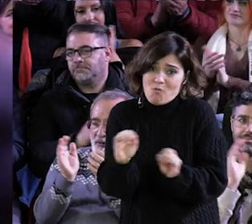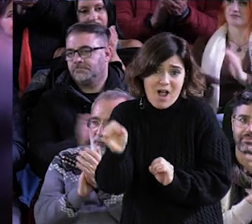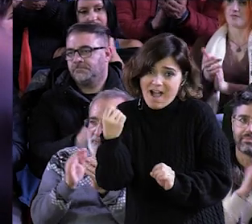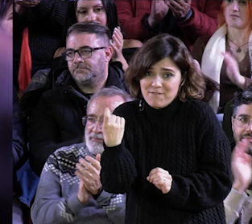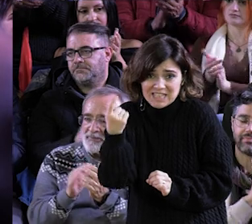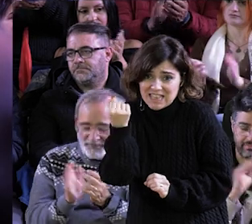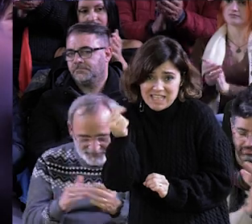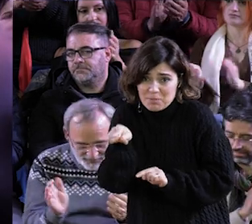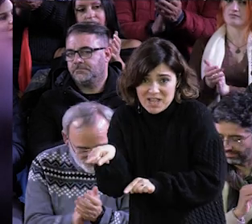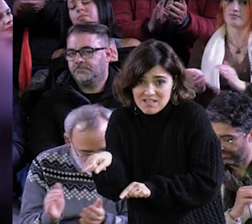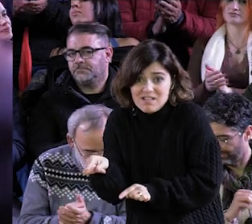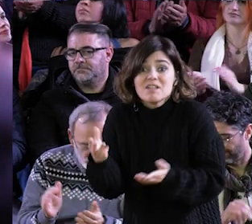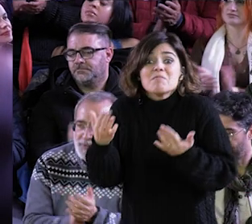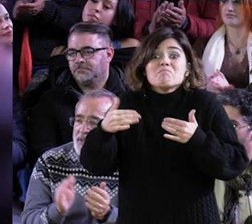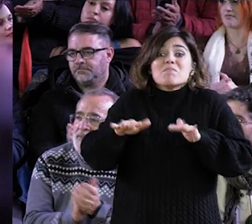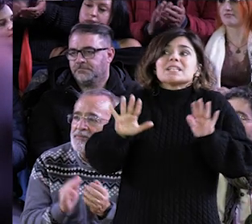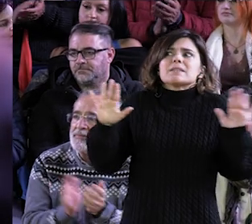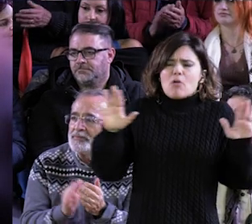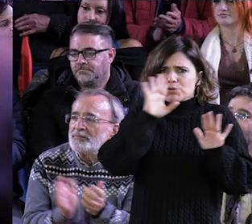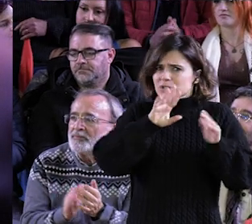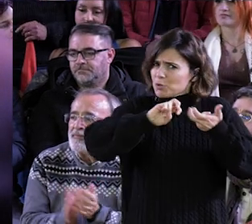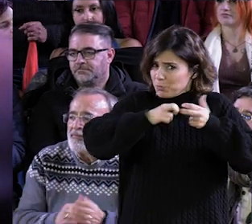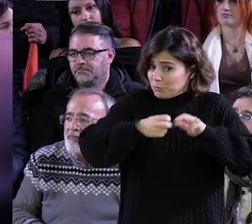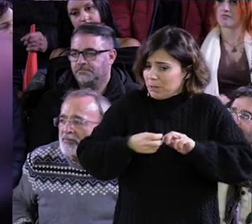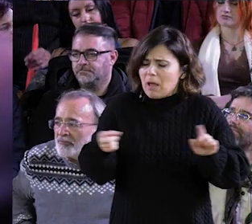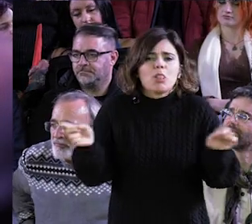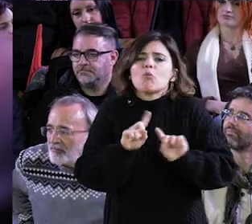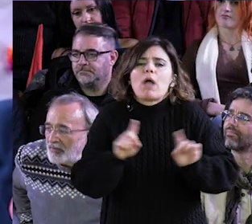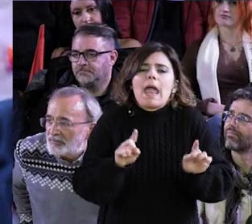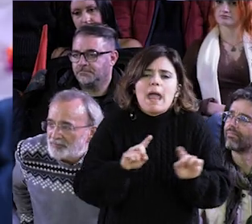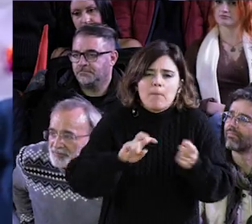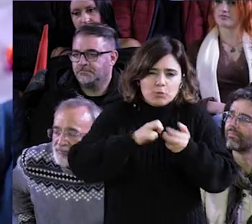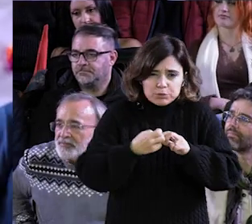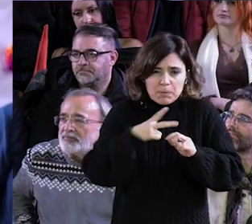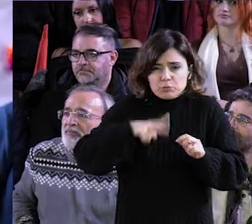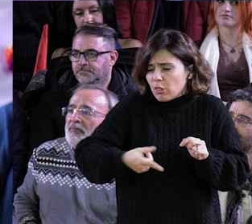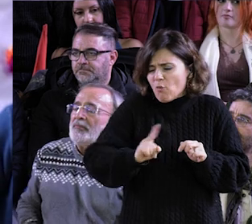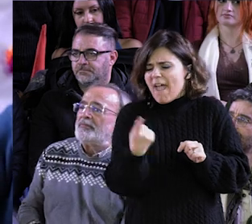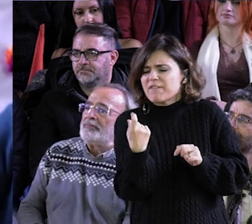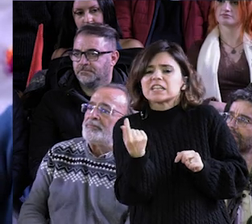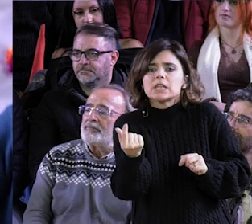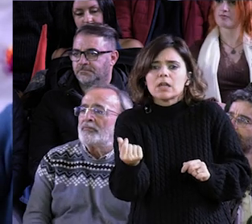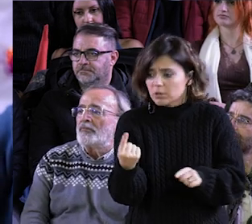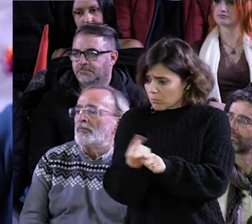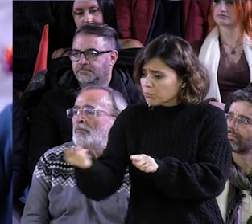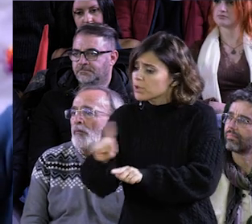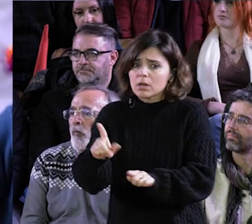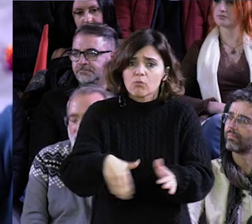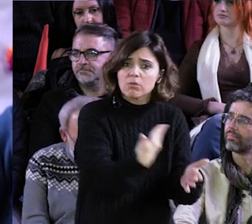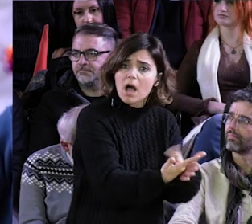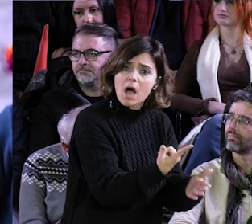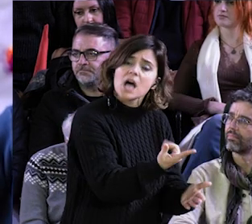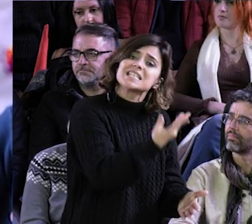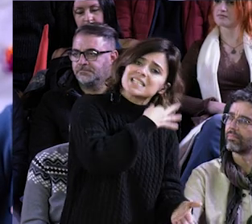se a falta de problema não é o dinheiro, se a falta de dinheiro não é o problema, porquê é que não aumenta os salários dos seus